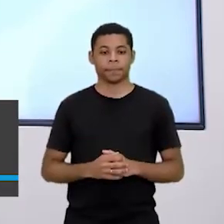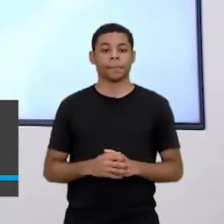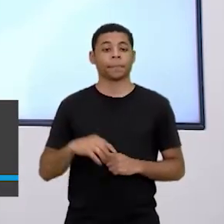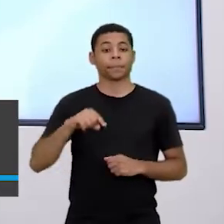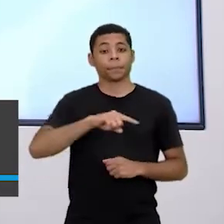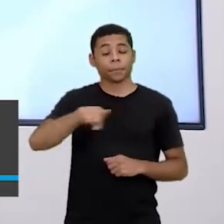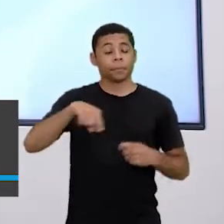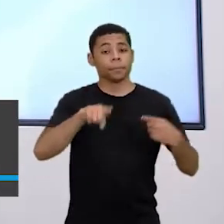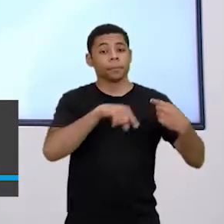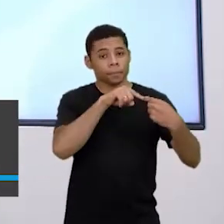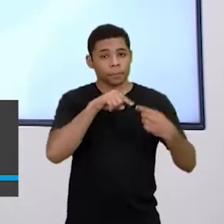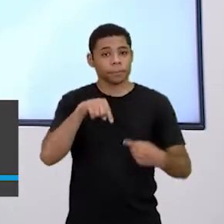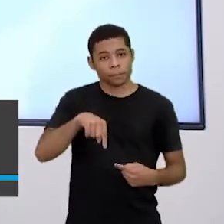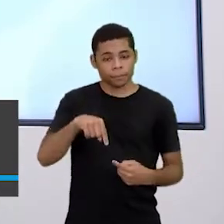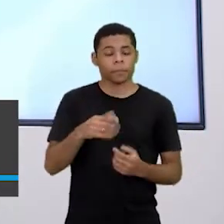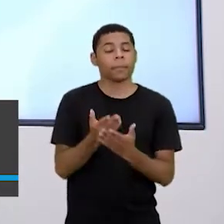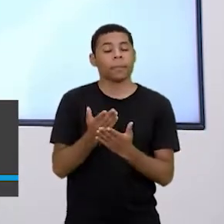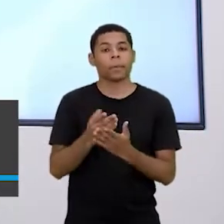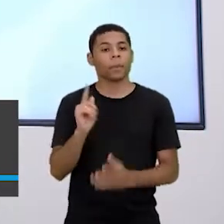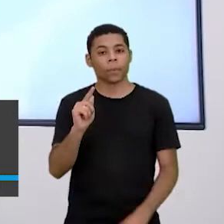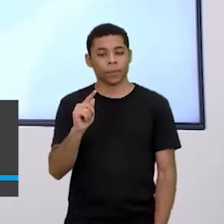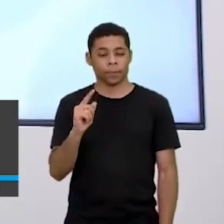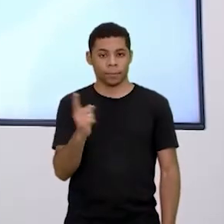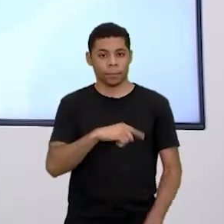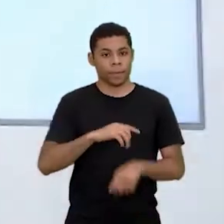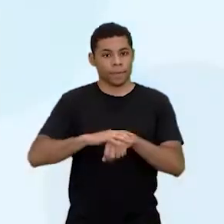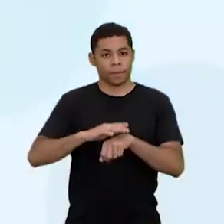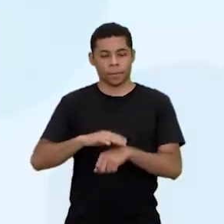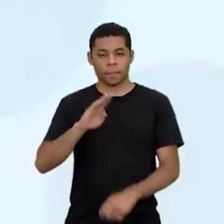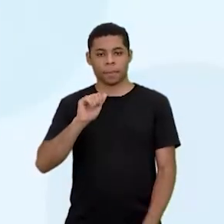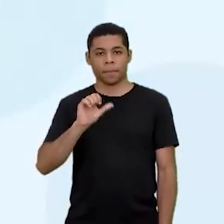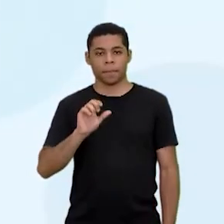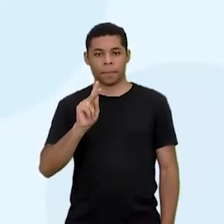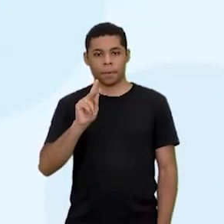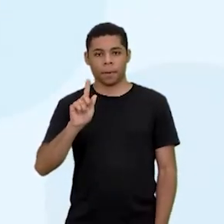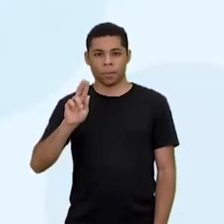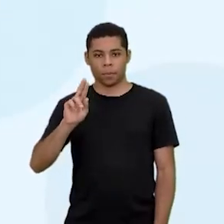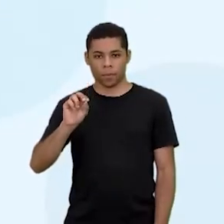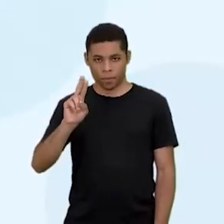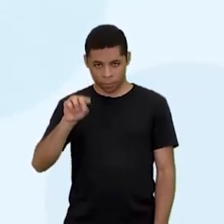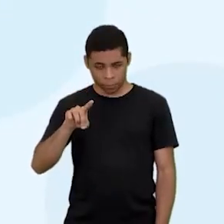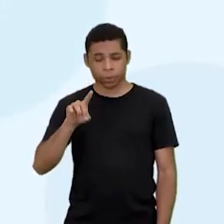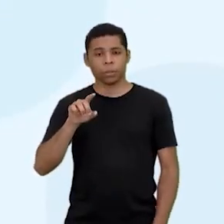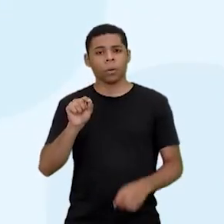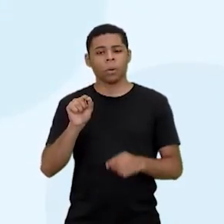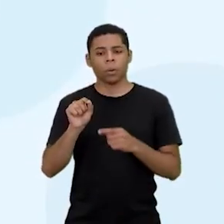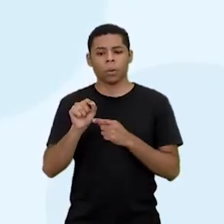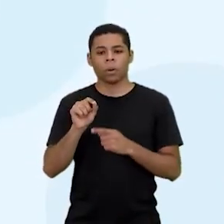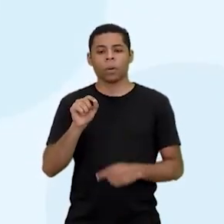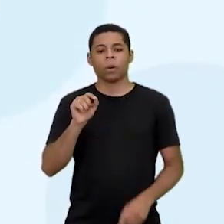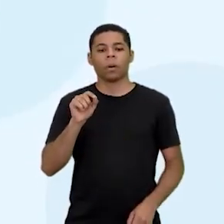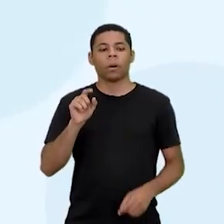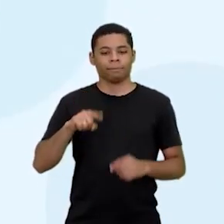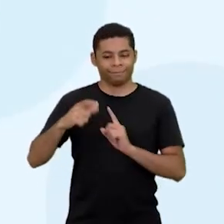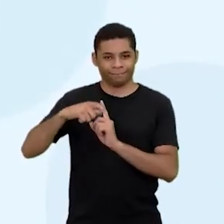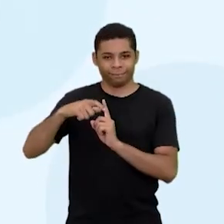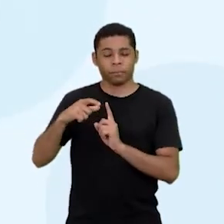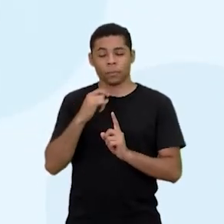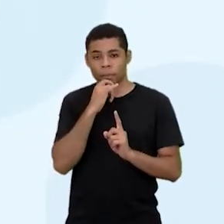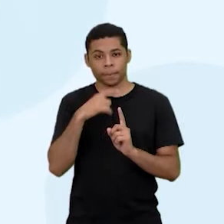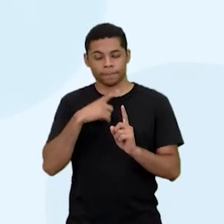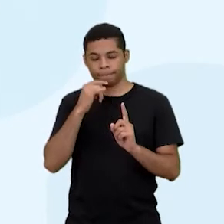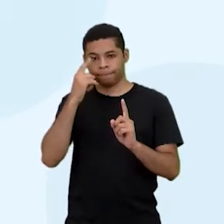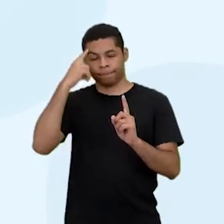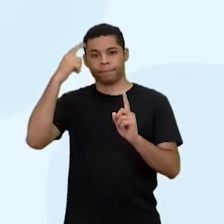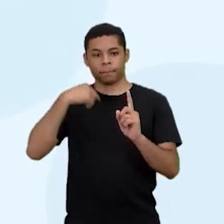objetivo aqui da aula é a gente produzir os backgrounds das suas personagens, fazendo usos criativos de